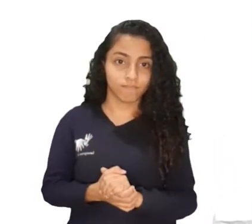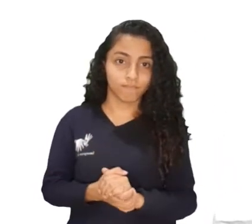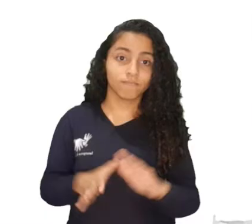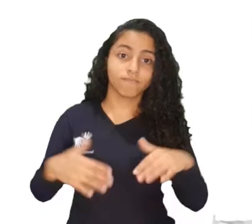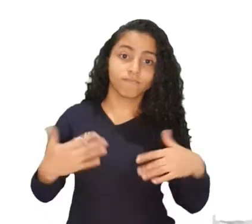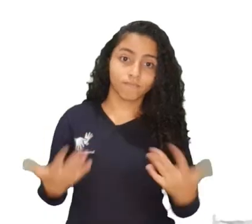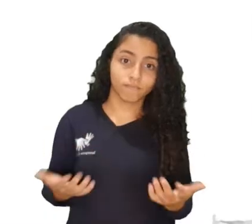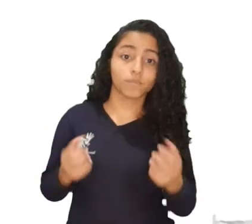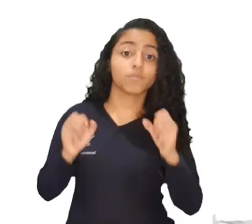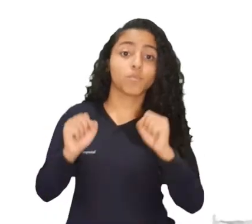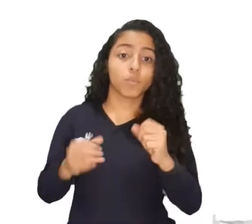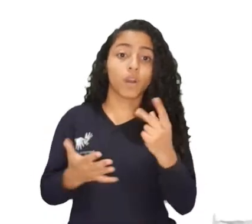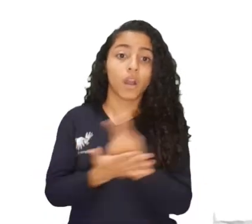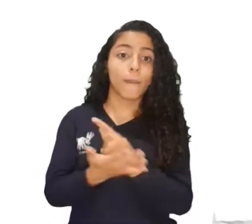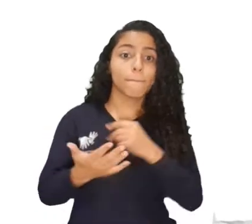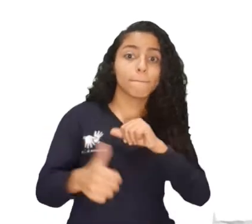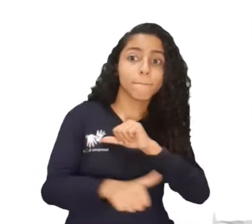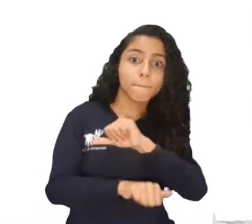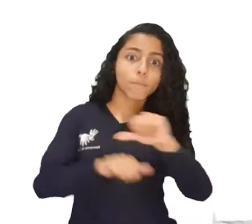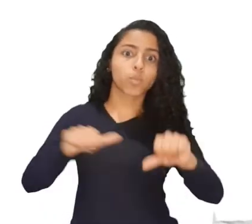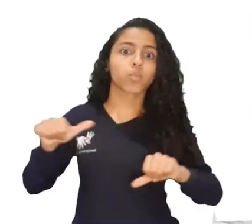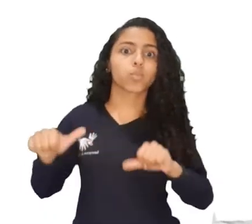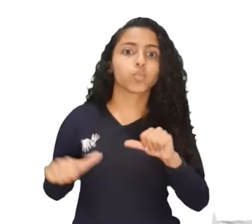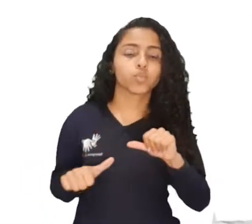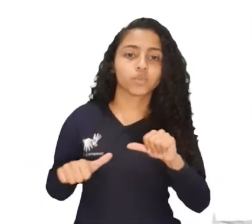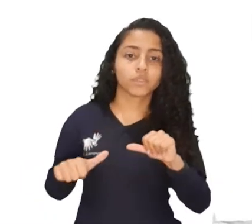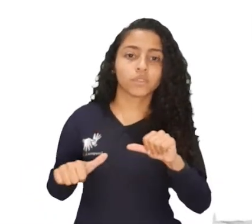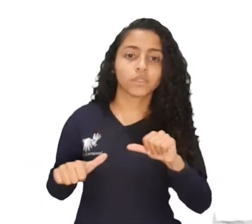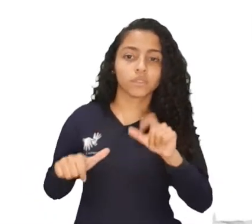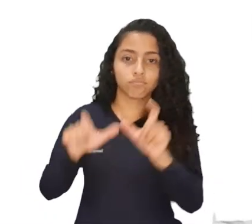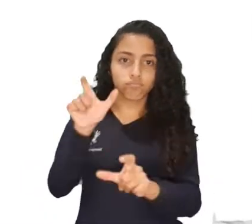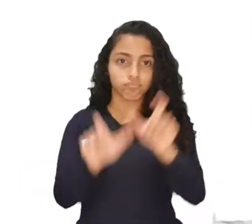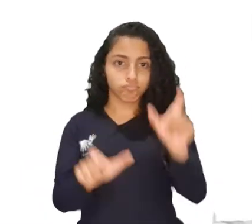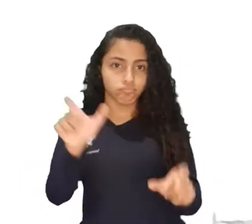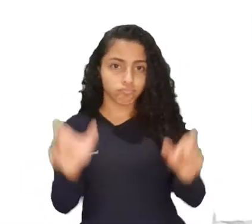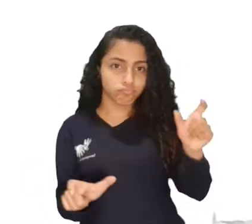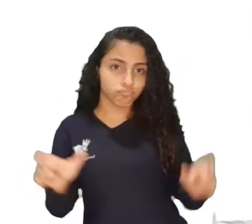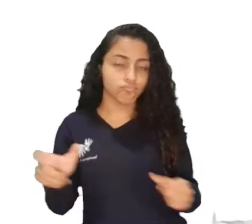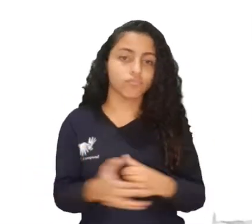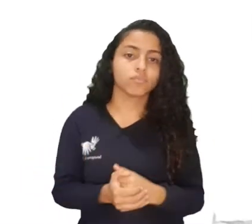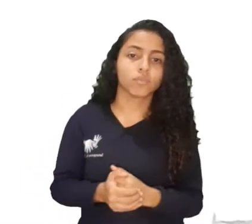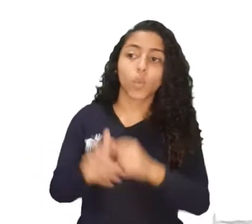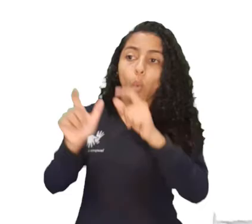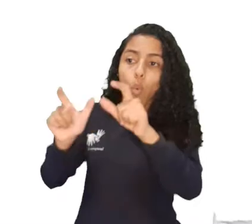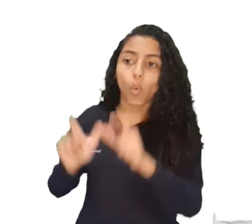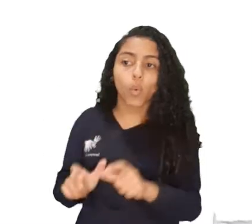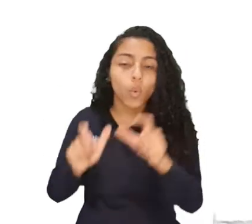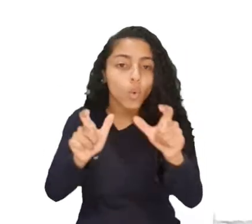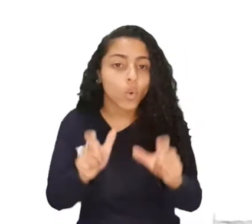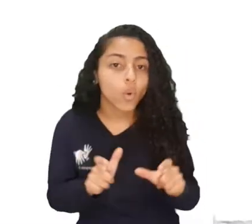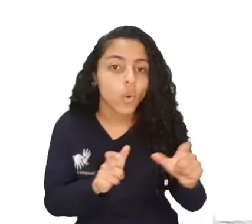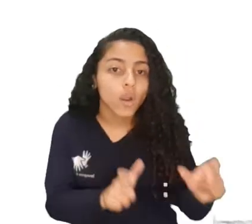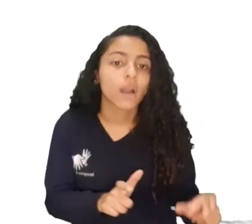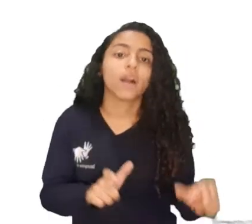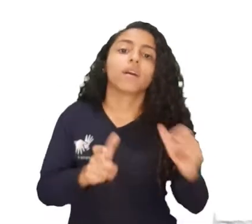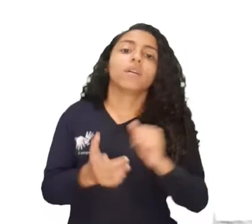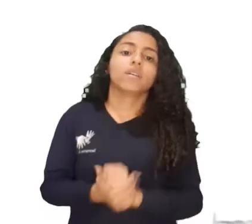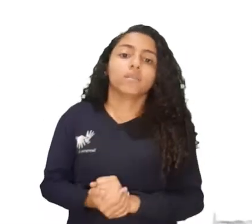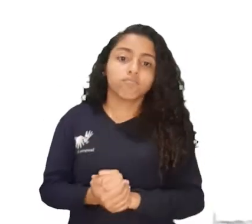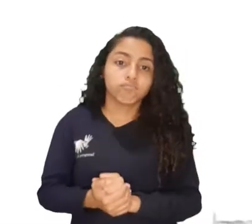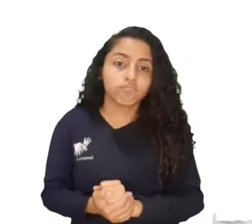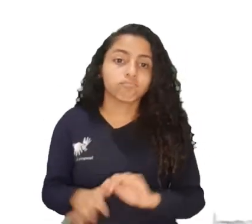de mudança dos organismos nos locais em que eles ocorrem, de modo a que eles